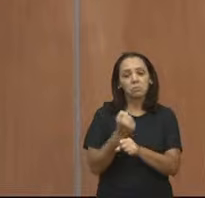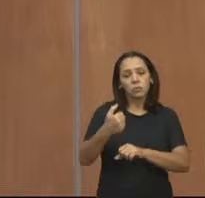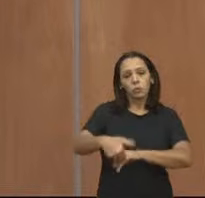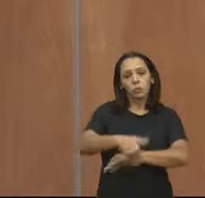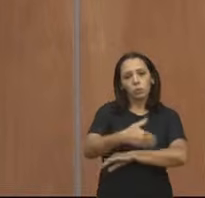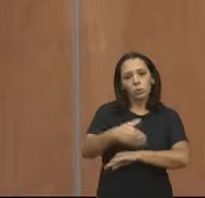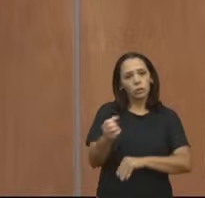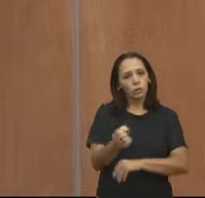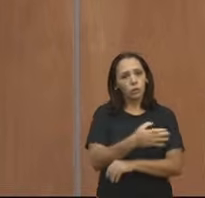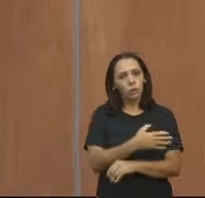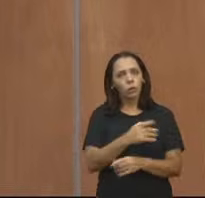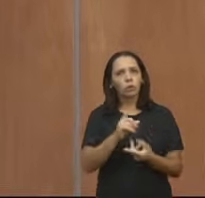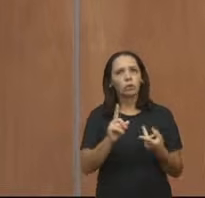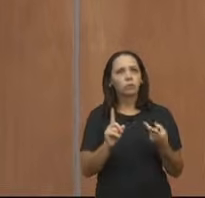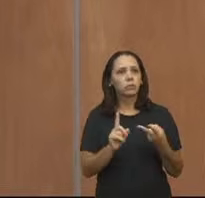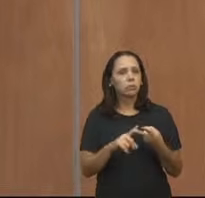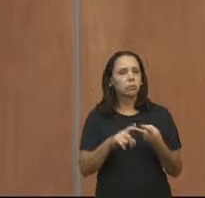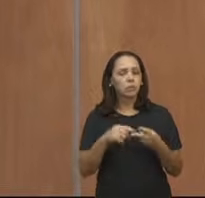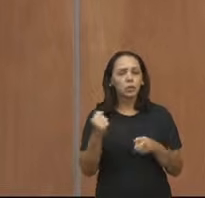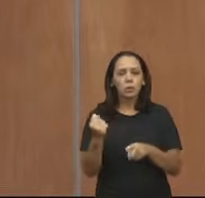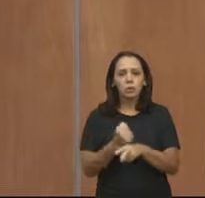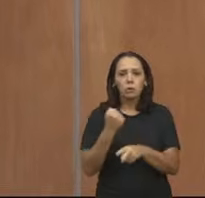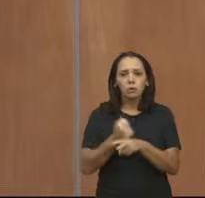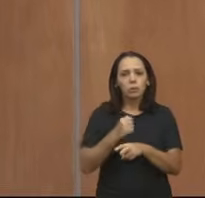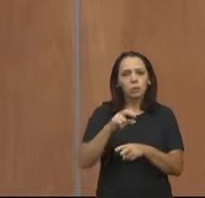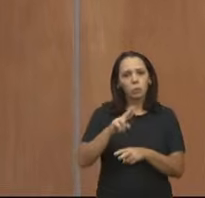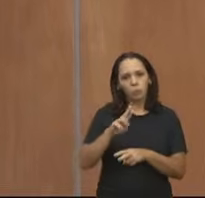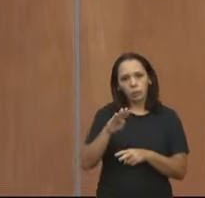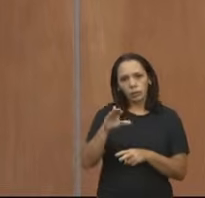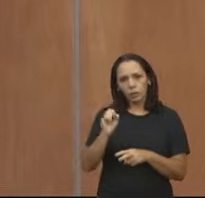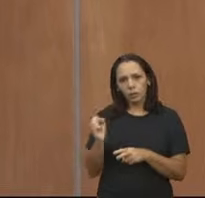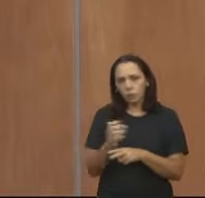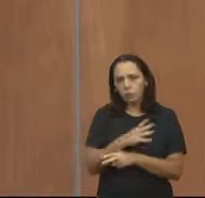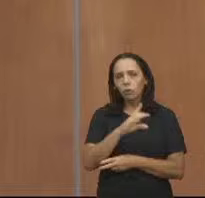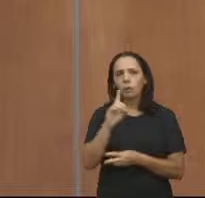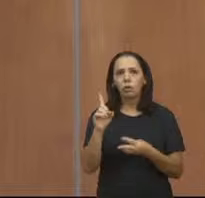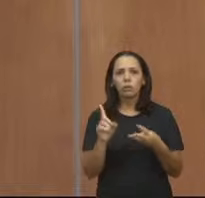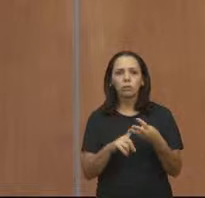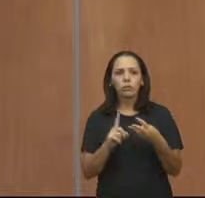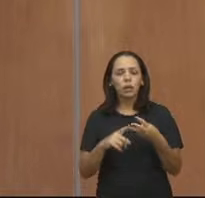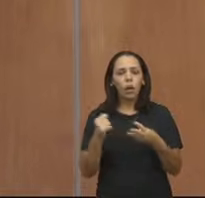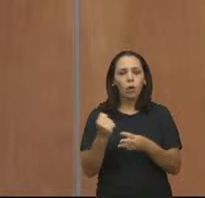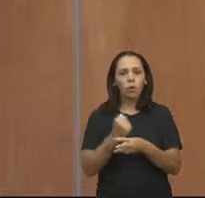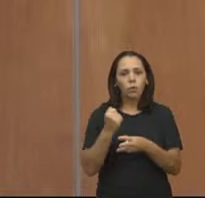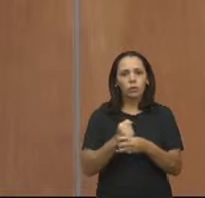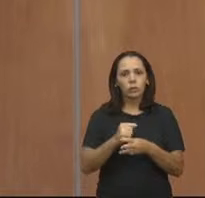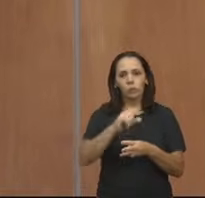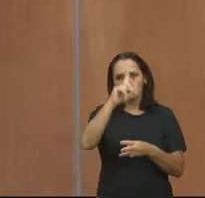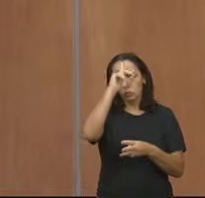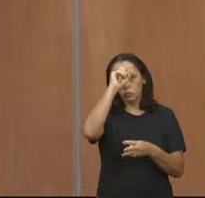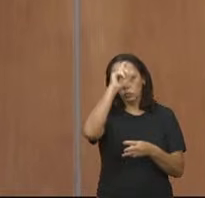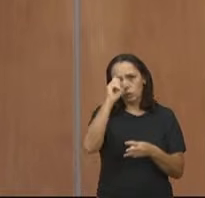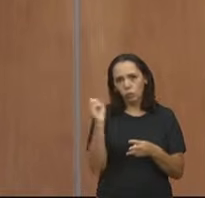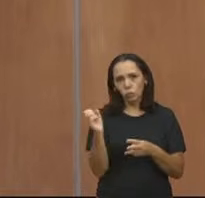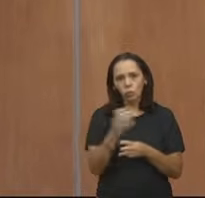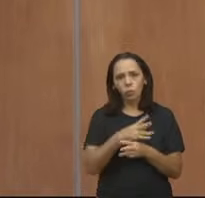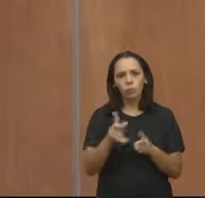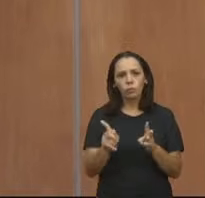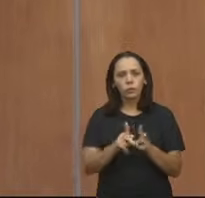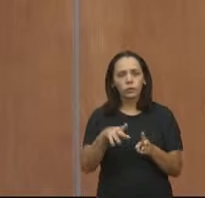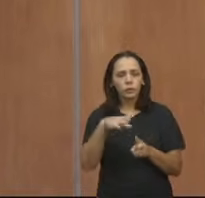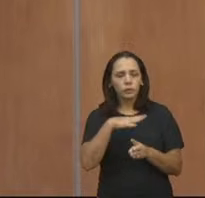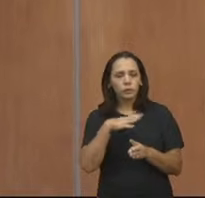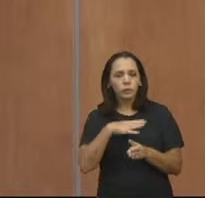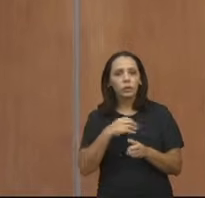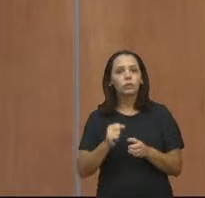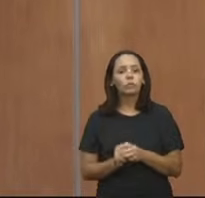vias, construção de novas UBSs, o novo hospital, o hospital municipal da cidade. Então, uma peça